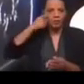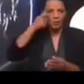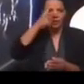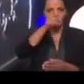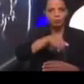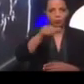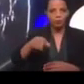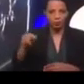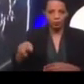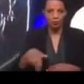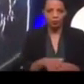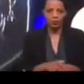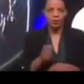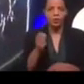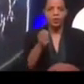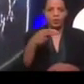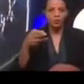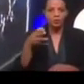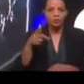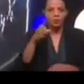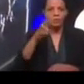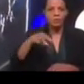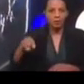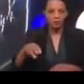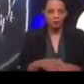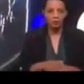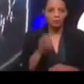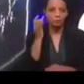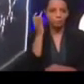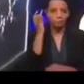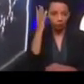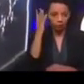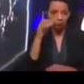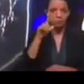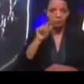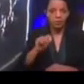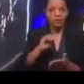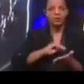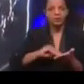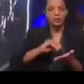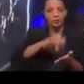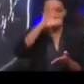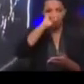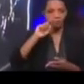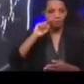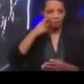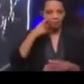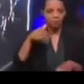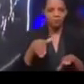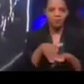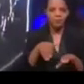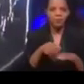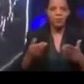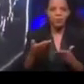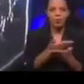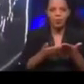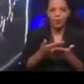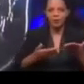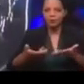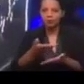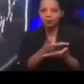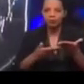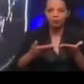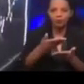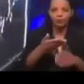contribuintes em milhares de euros. Para além de corrupção, o secretário de Estado é suspeito de participação económica em negócio,